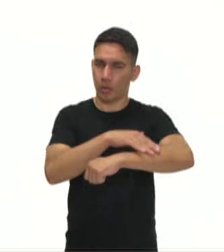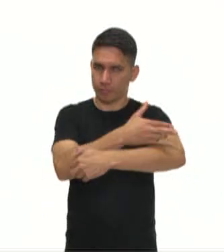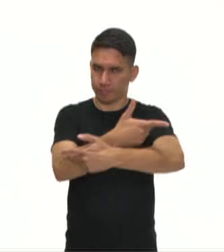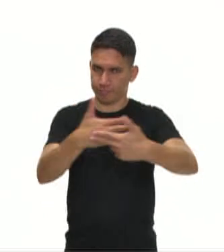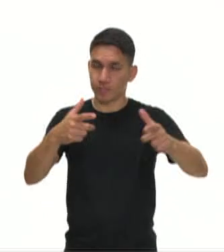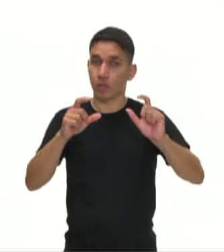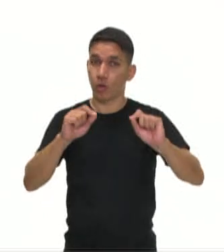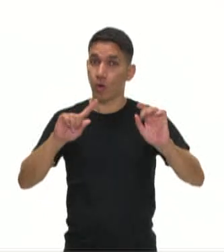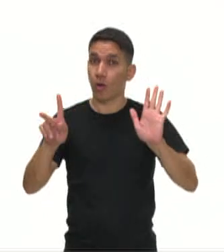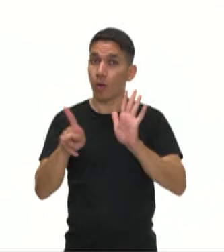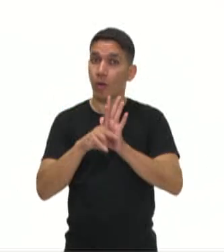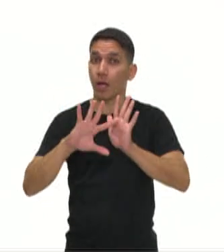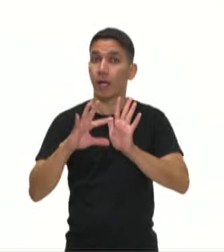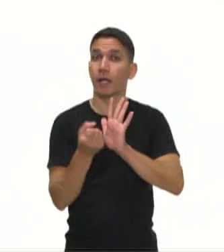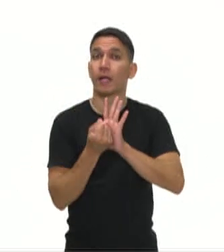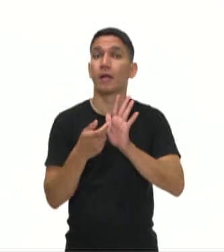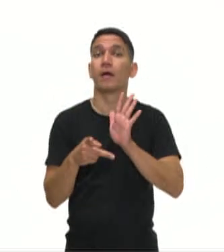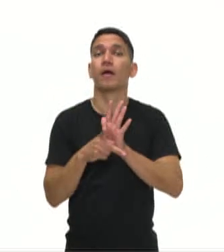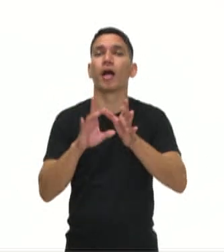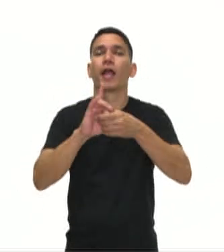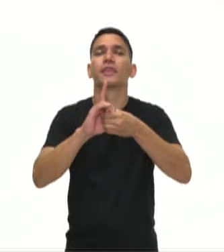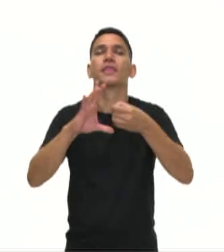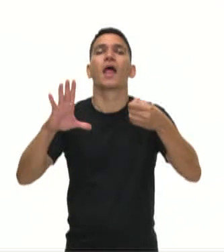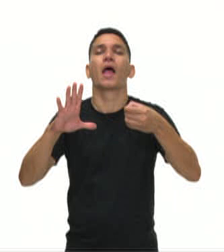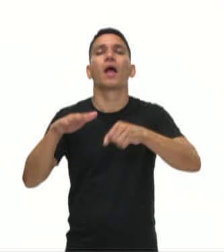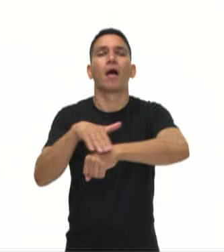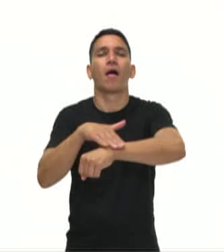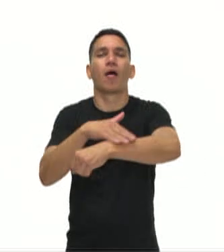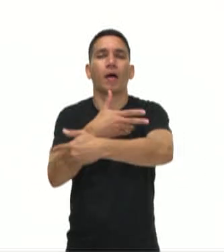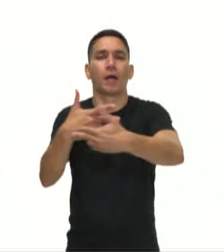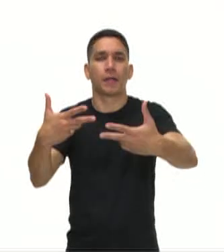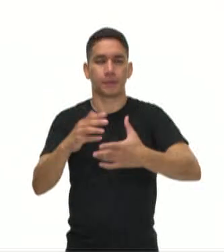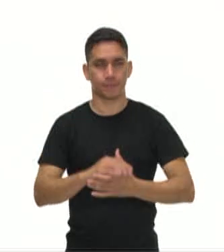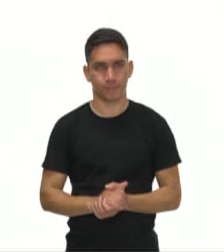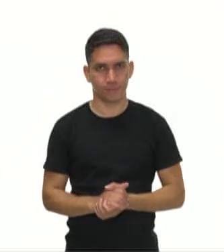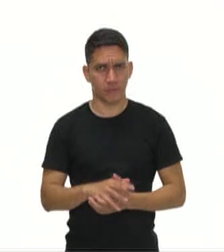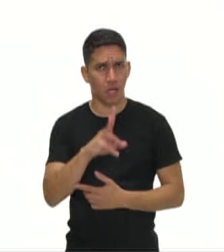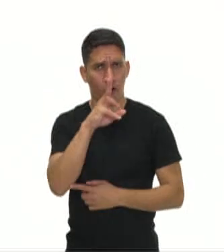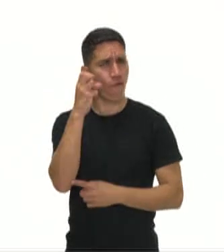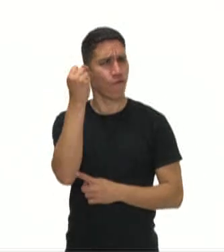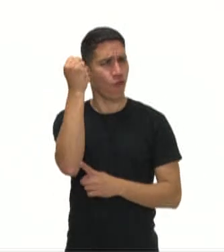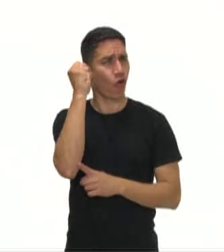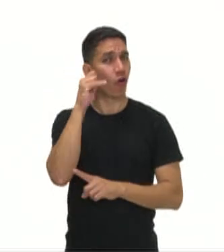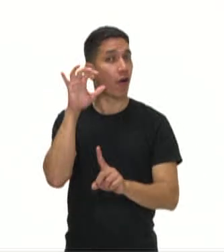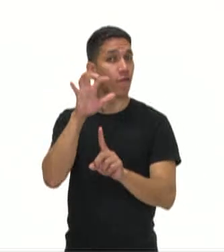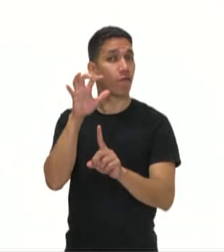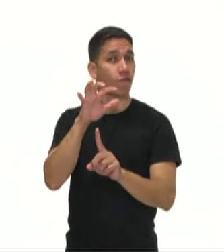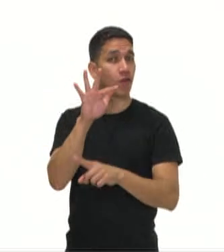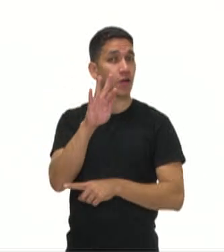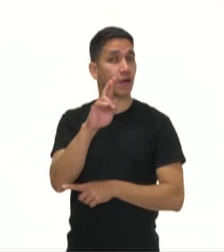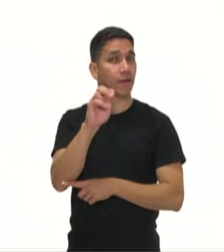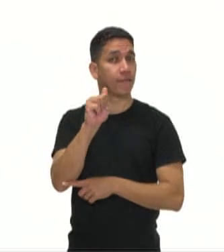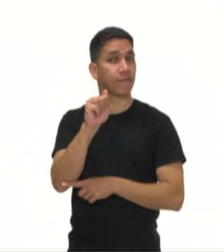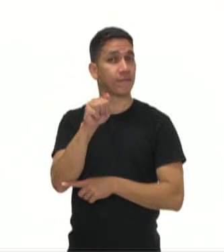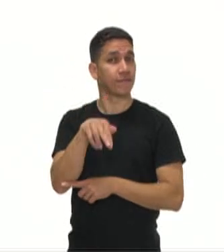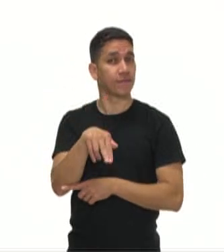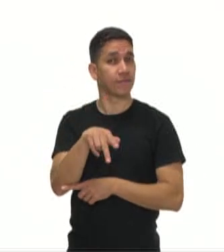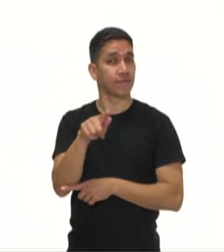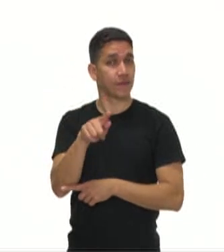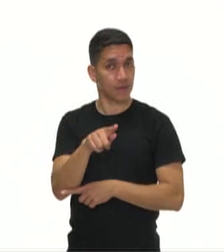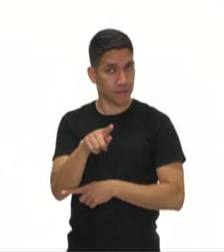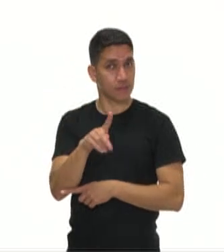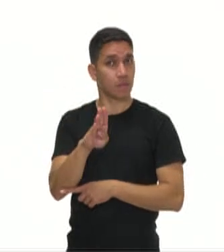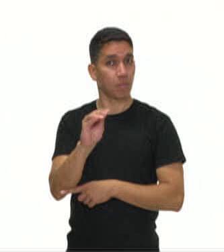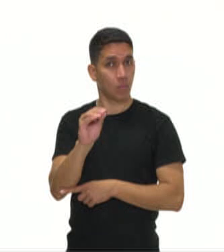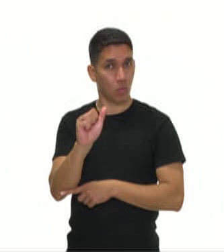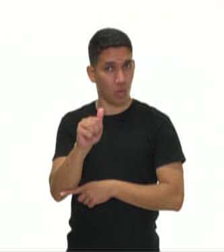ficou consagrado como a teoria da democracia racial. Fortemente influenciado por Franz Boas, sua principal